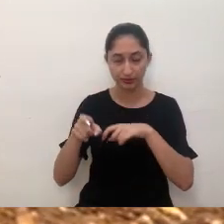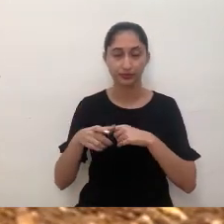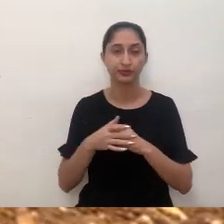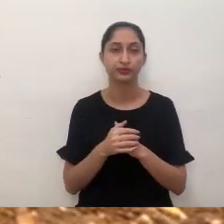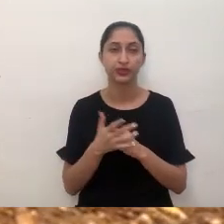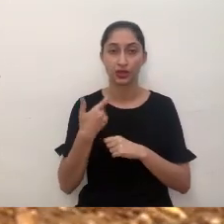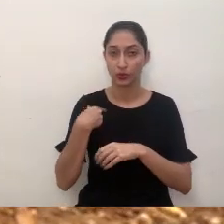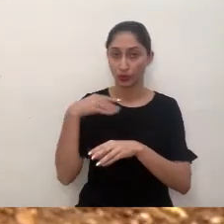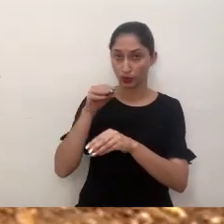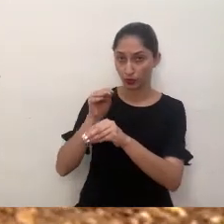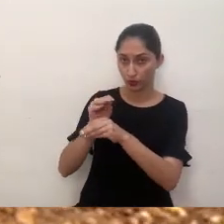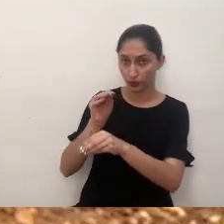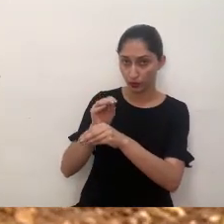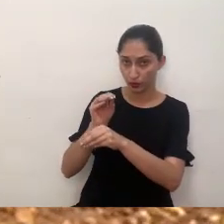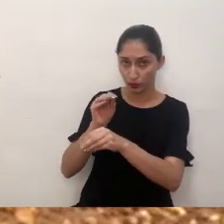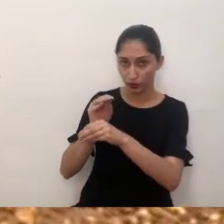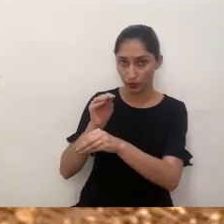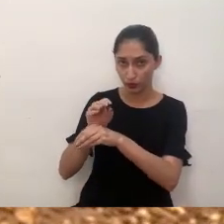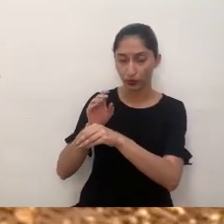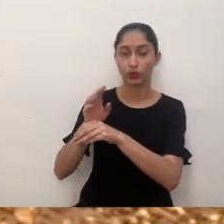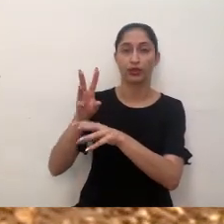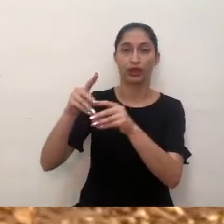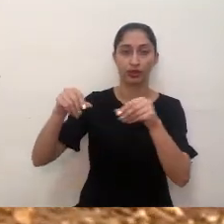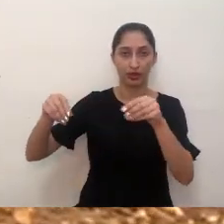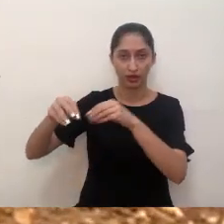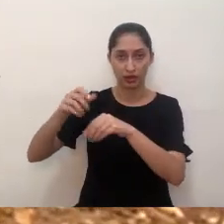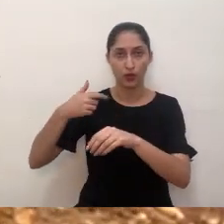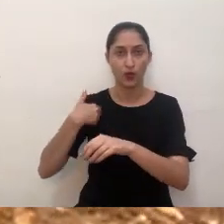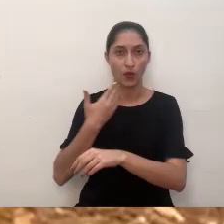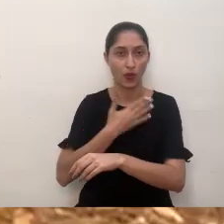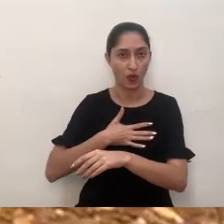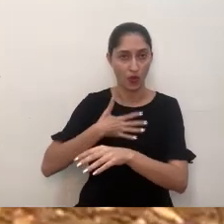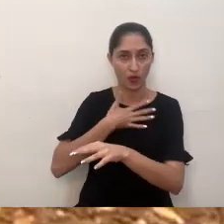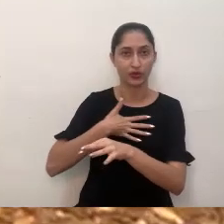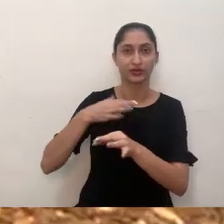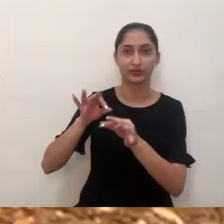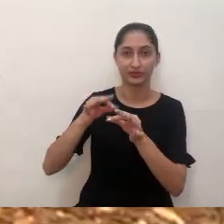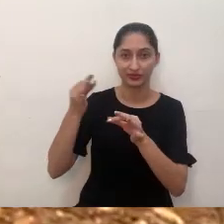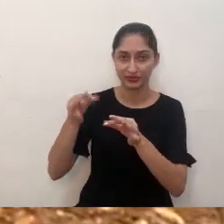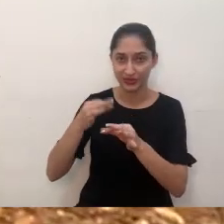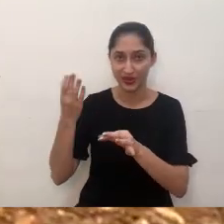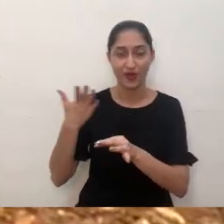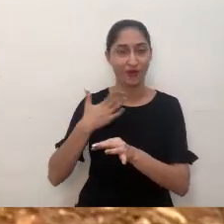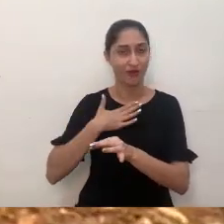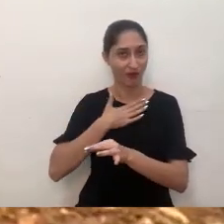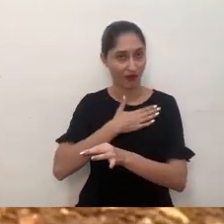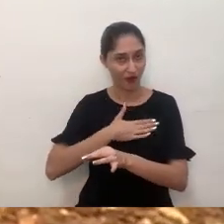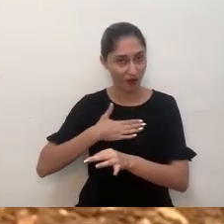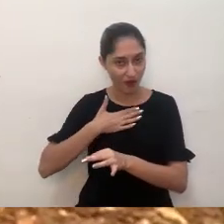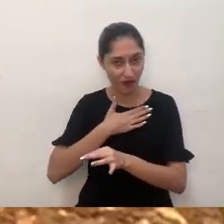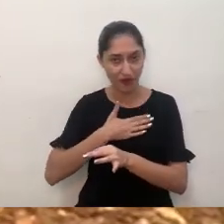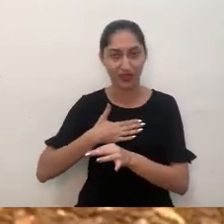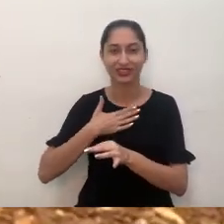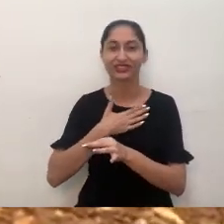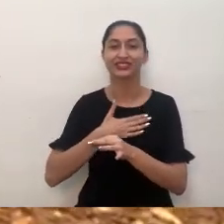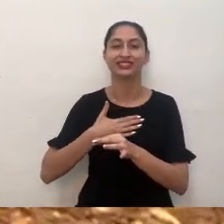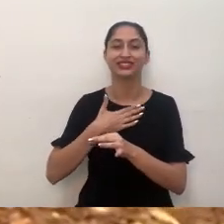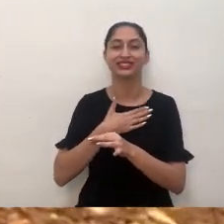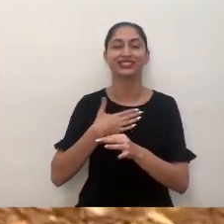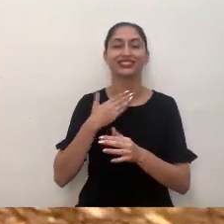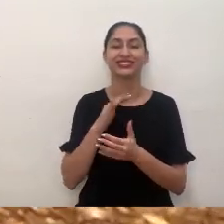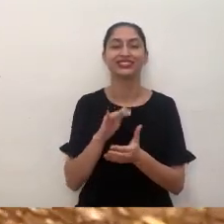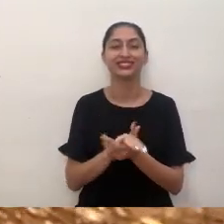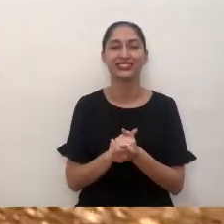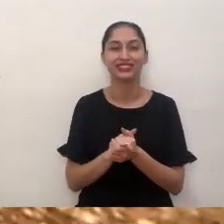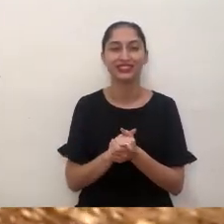sou agricultora, gosto de fiar, gosto de tecer, que eu aprendi aqui em